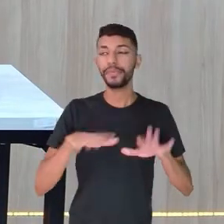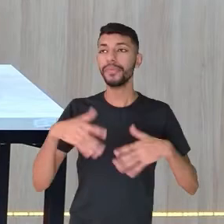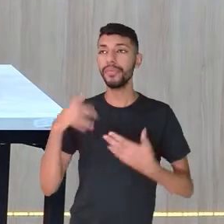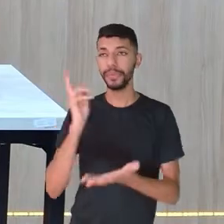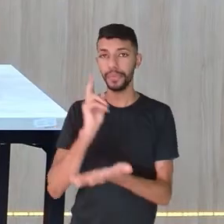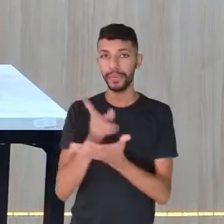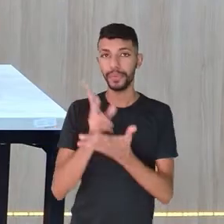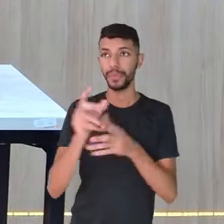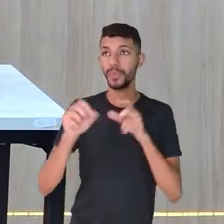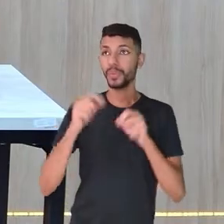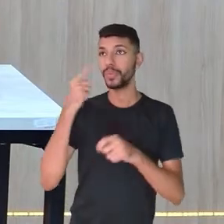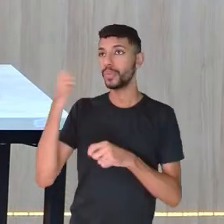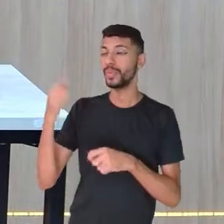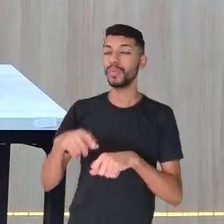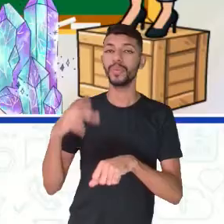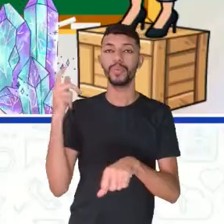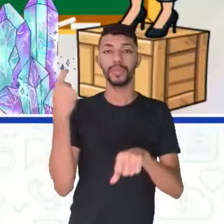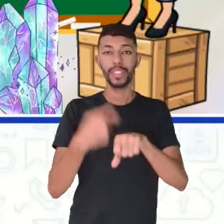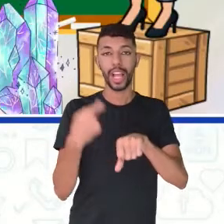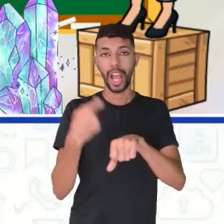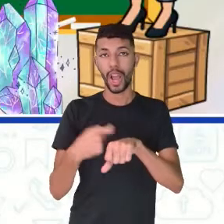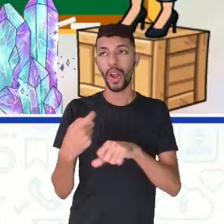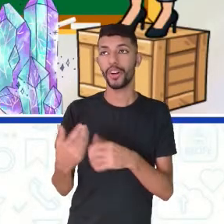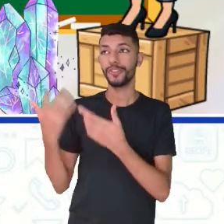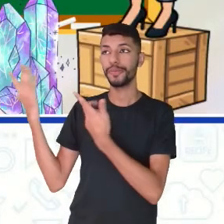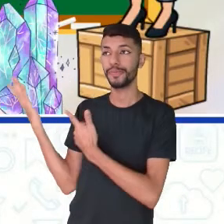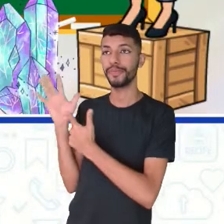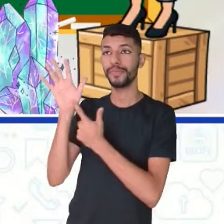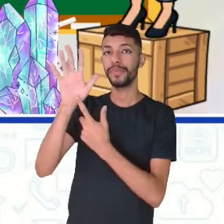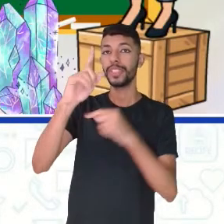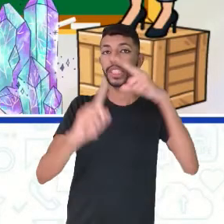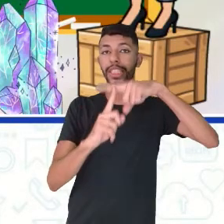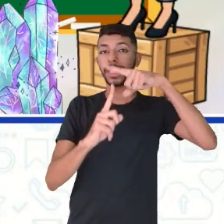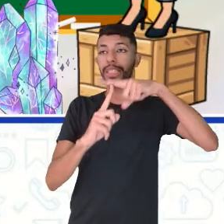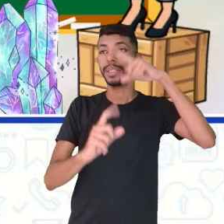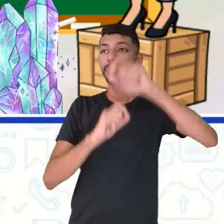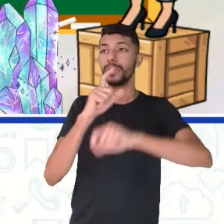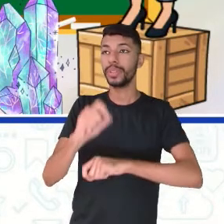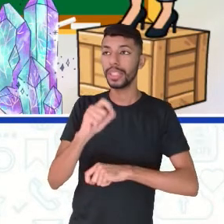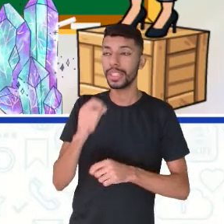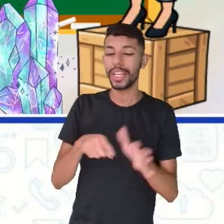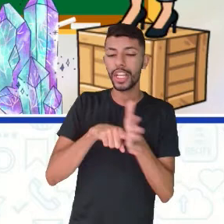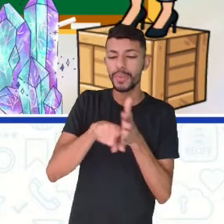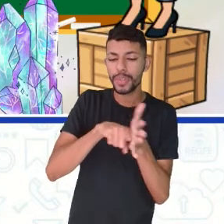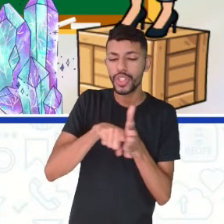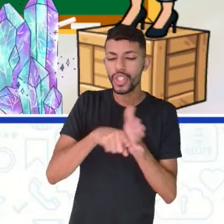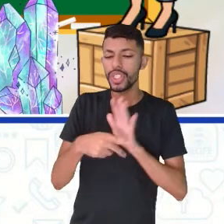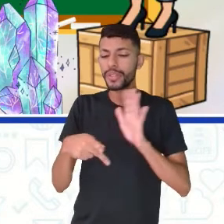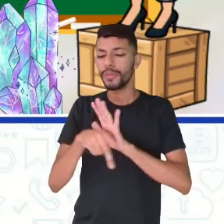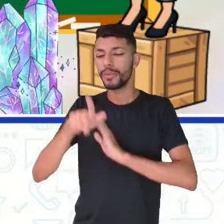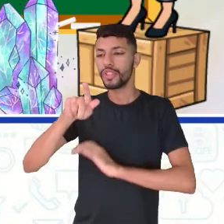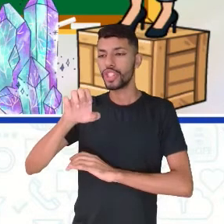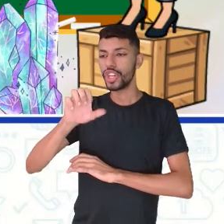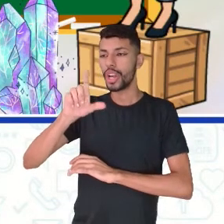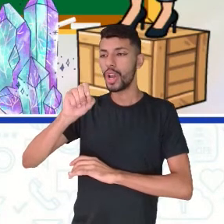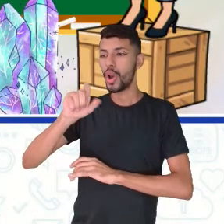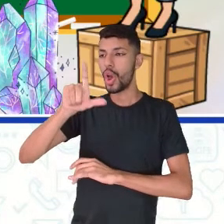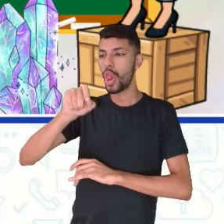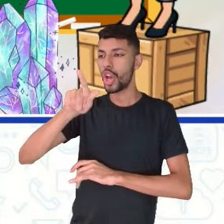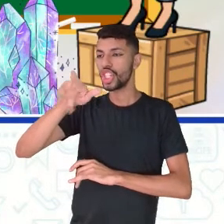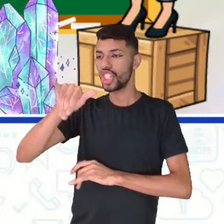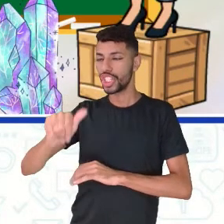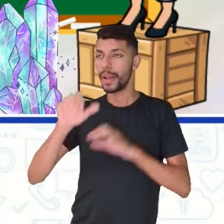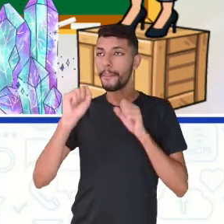para vocês que a rocha, que esse tipo de estudo da geologia pode ser chamado de